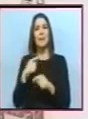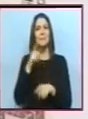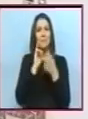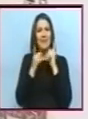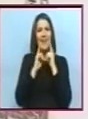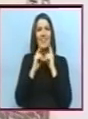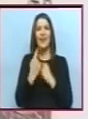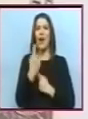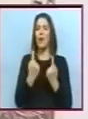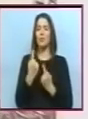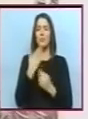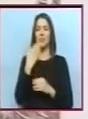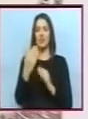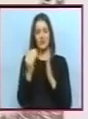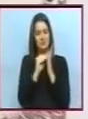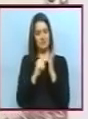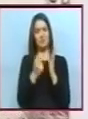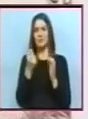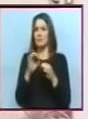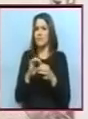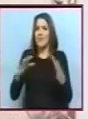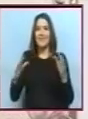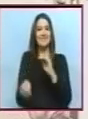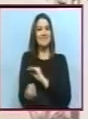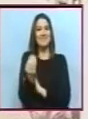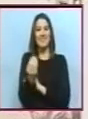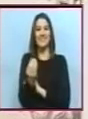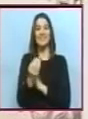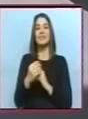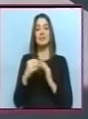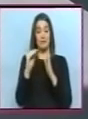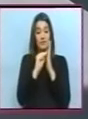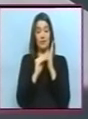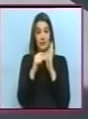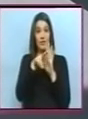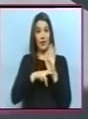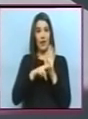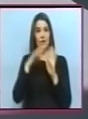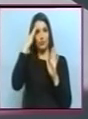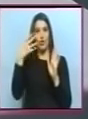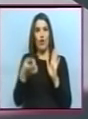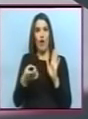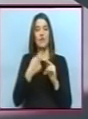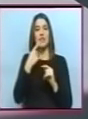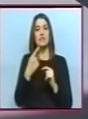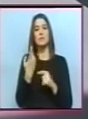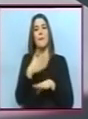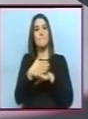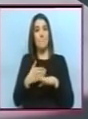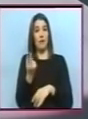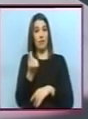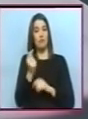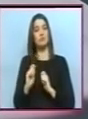pedidos sem nexo, até caprichosos. A nona cláusula definia que uma parte da fortuna deveria ir para